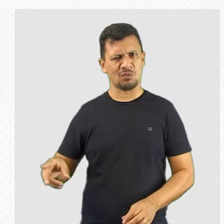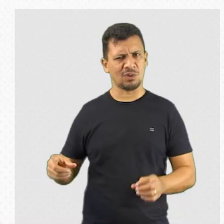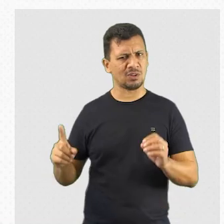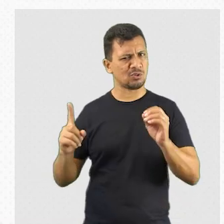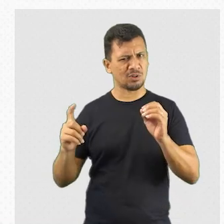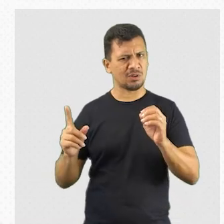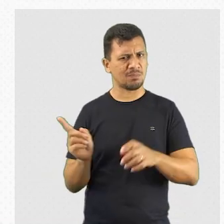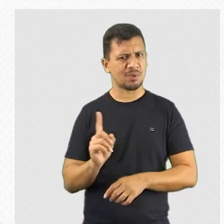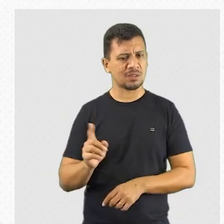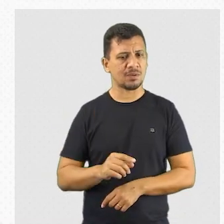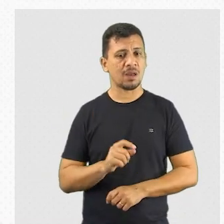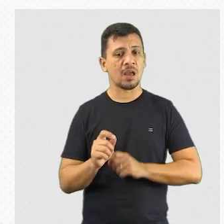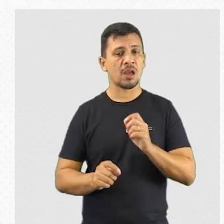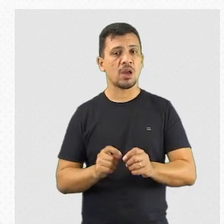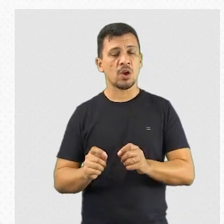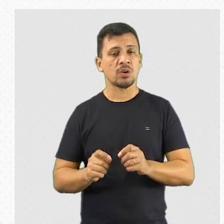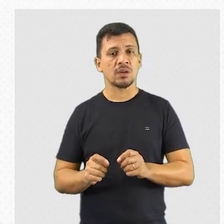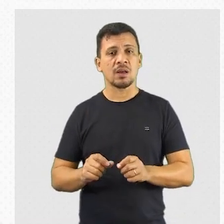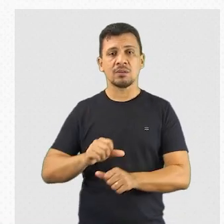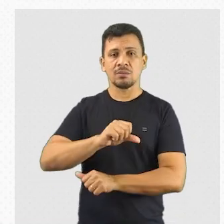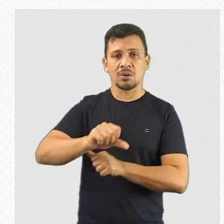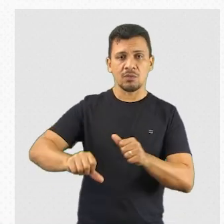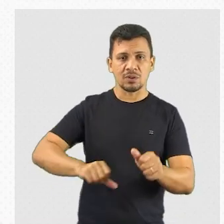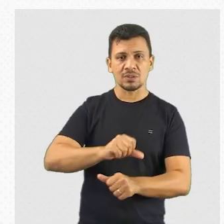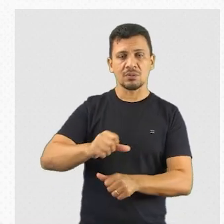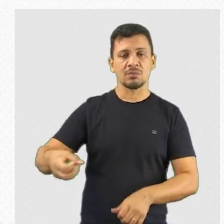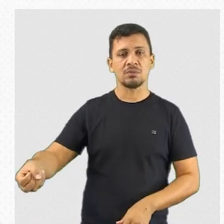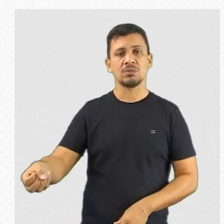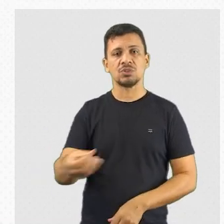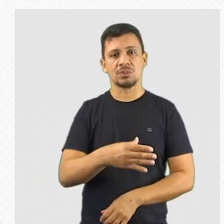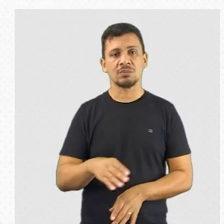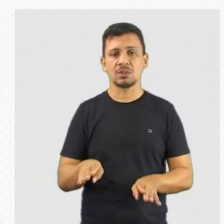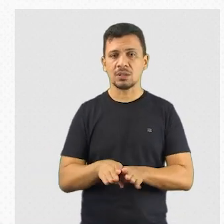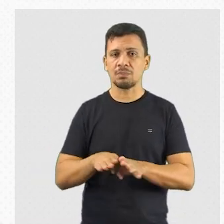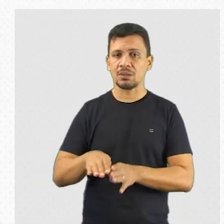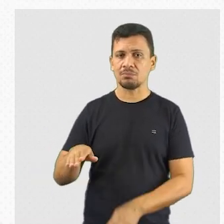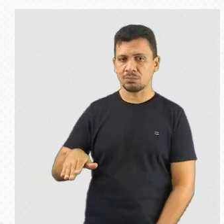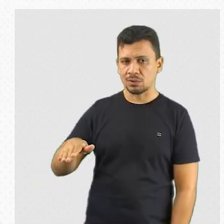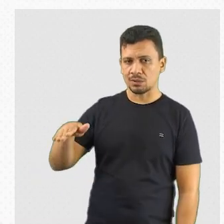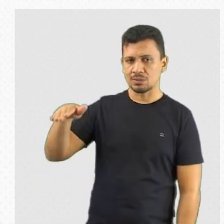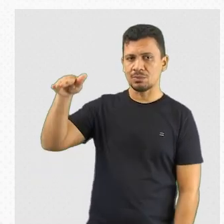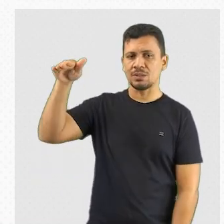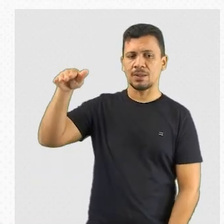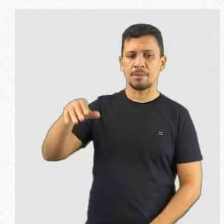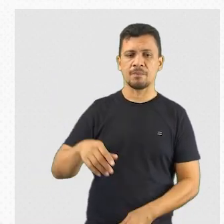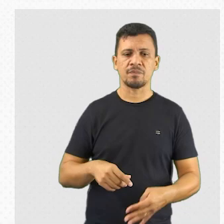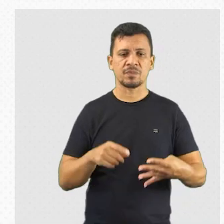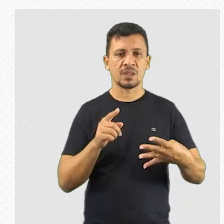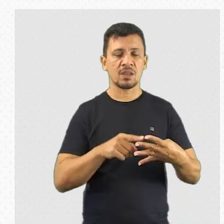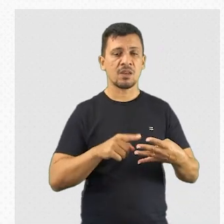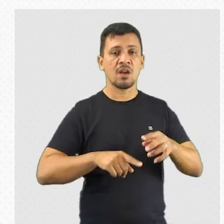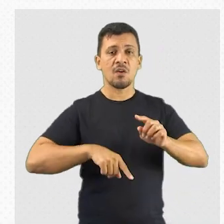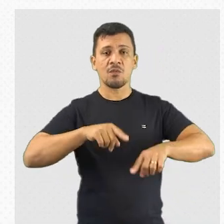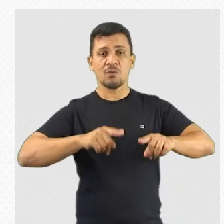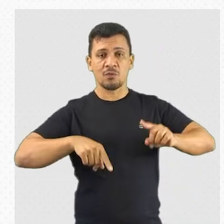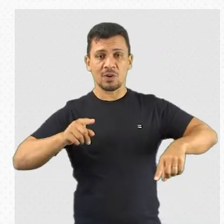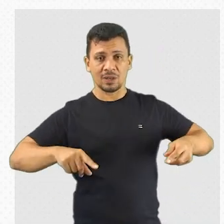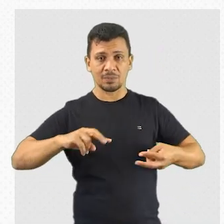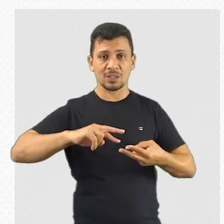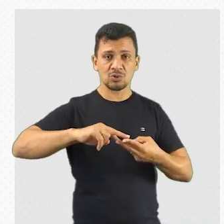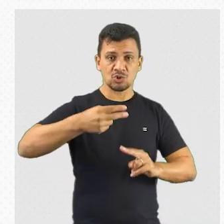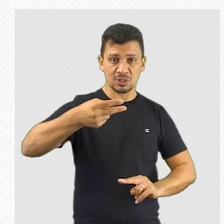pessoal, é a regeneração e a renovação, o crescimento, tá? Geração de variabilidade genética também